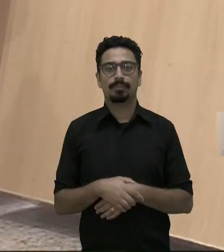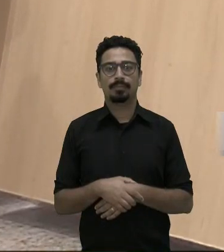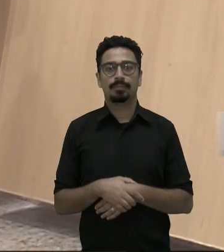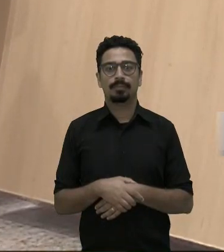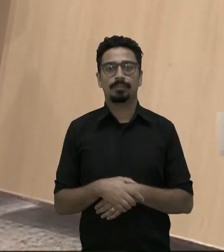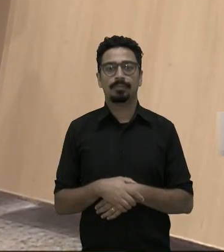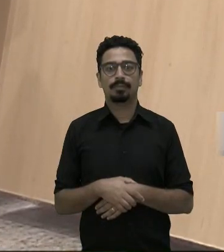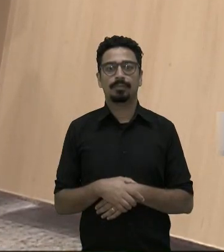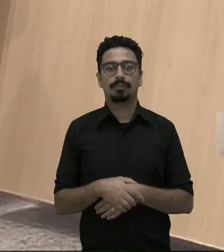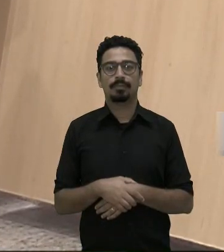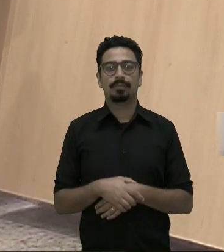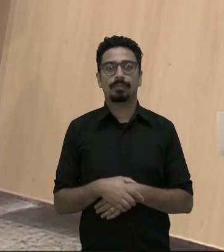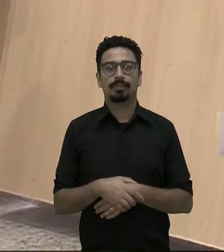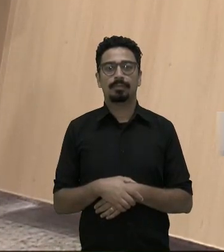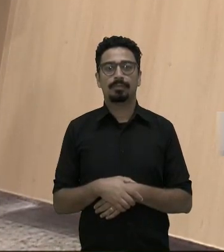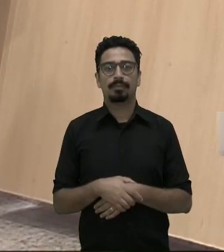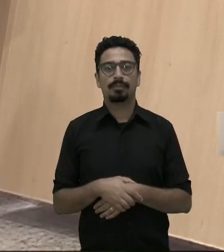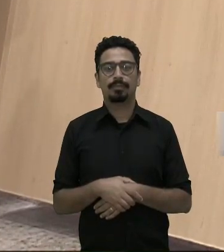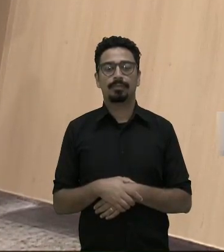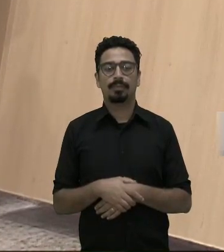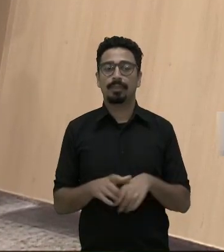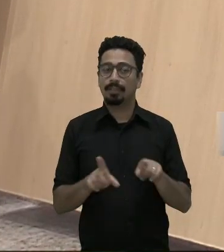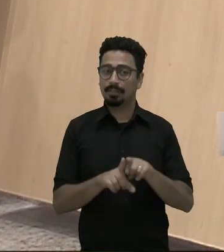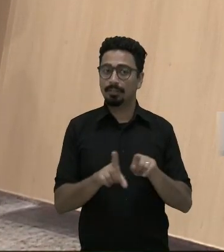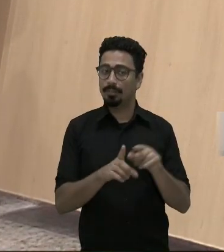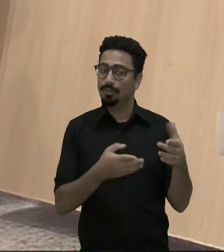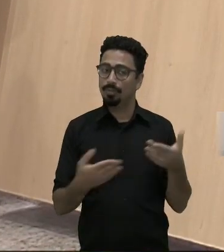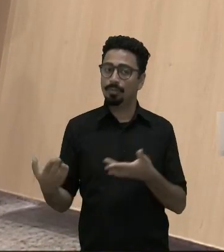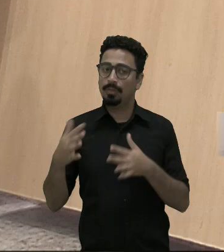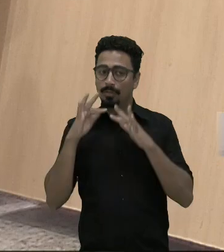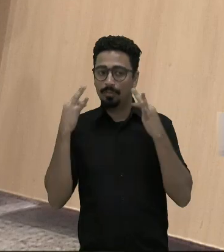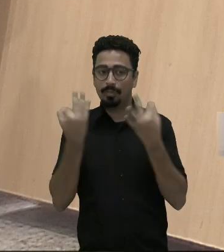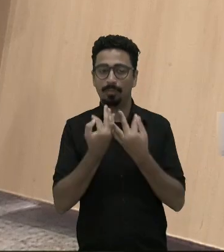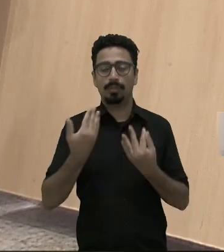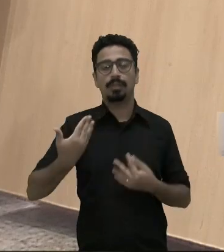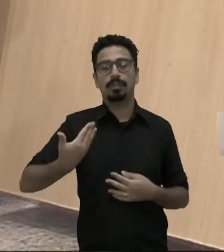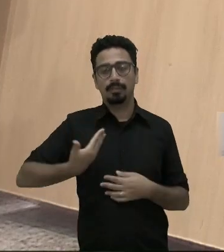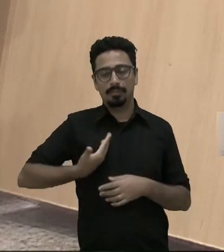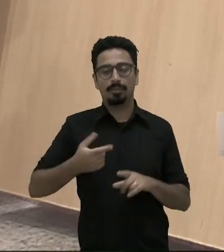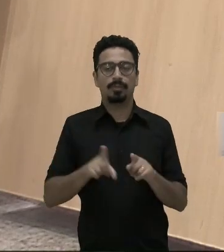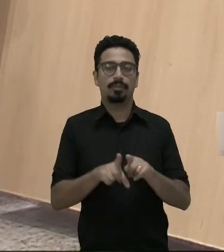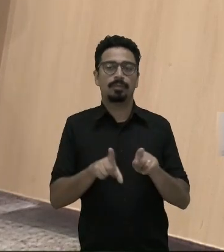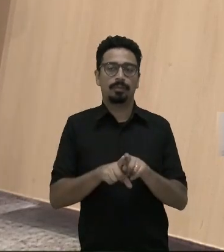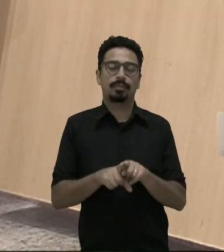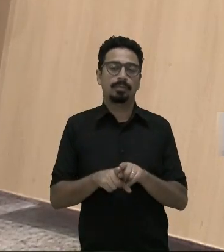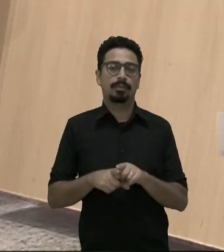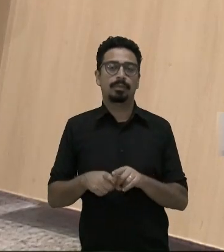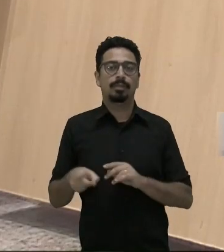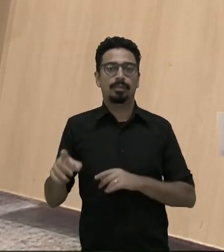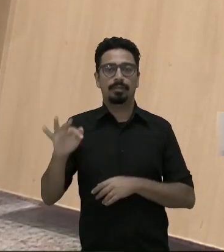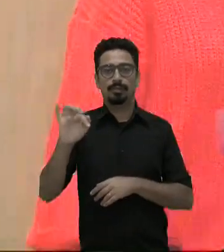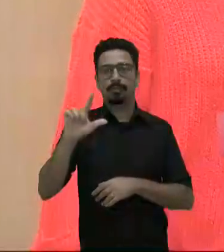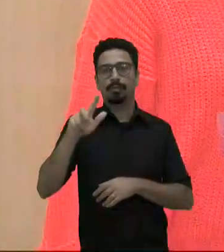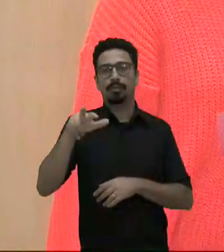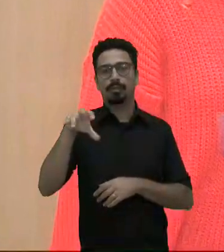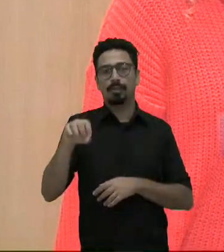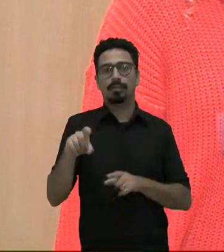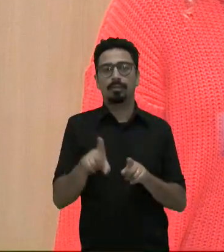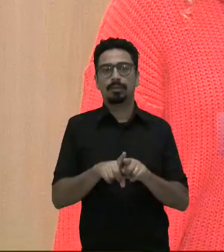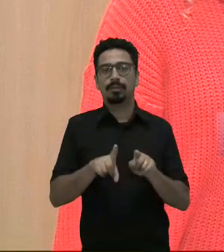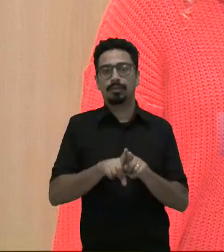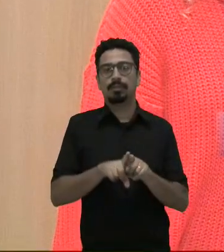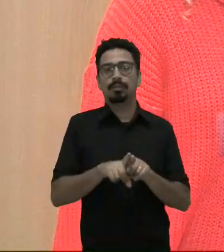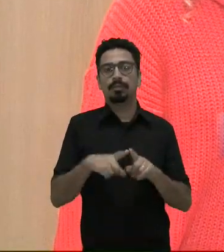Nós já aproveitamos aqui para convidar também todos os familiares e os amigos, todos os convidados do Flávio, para que possam vir ao